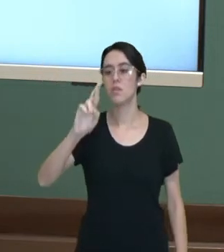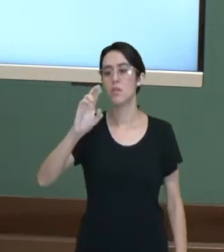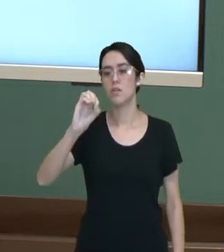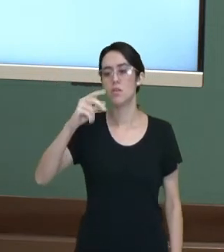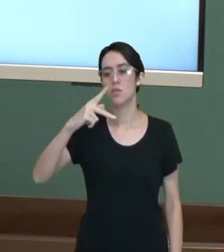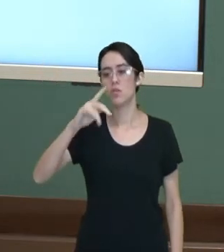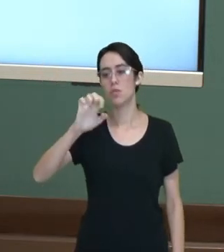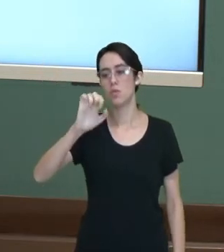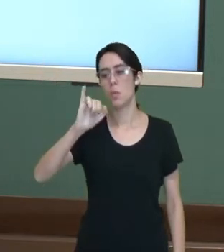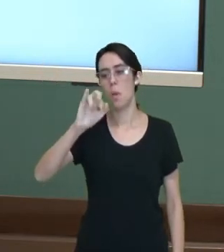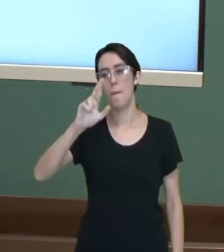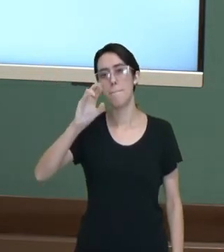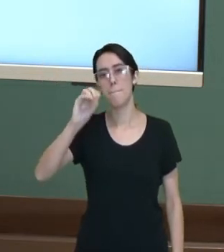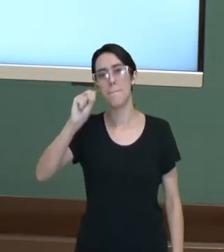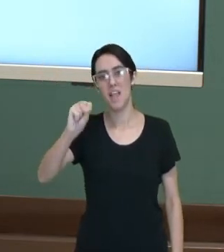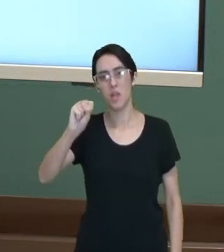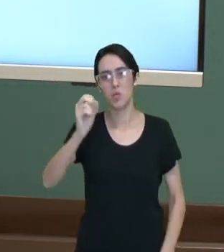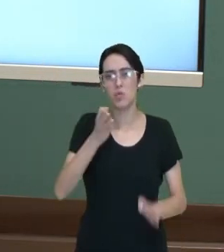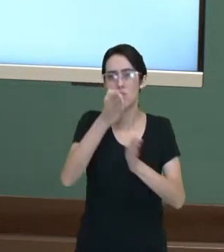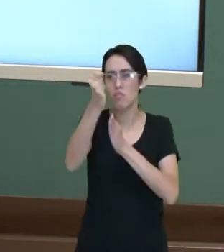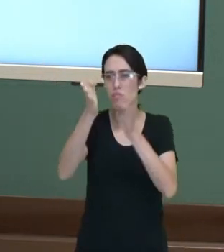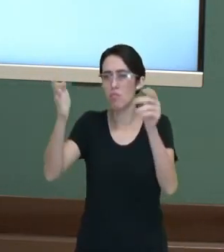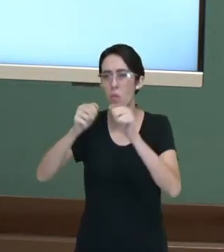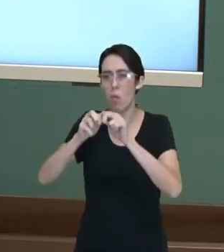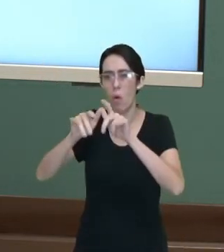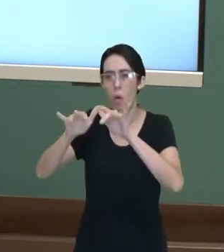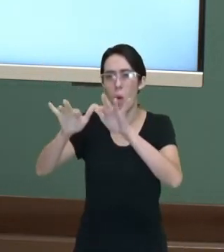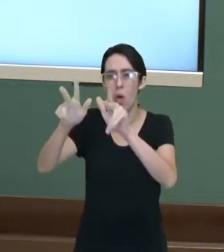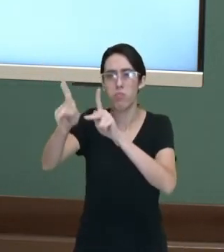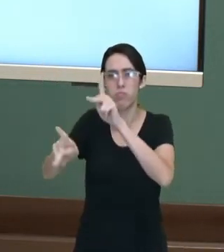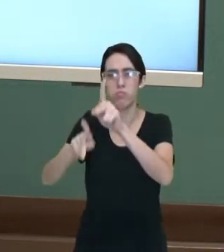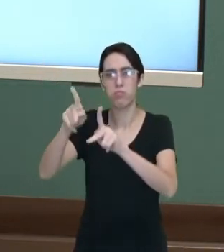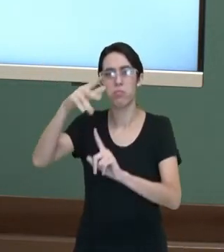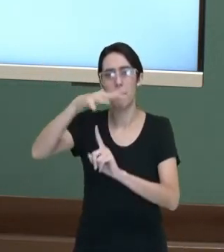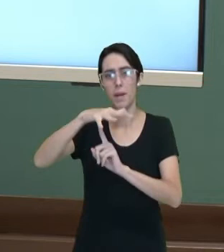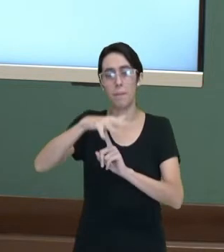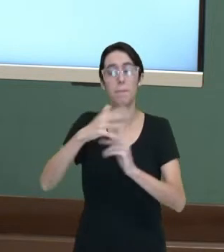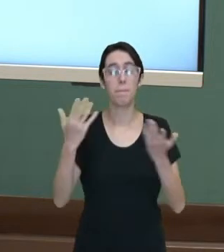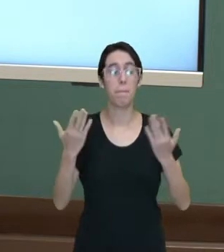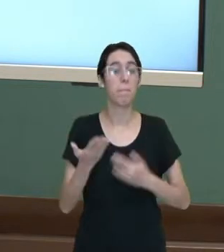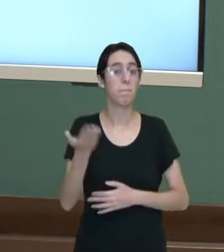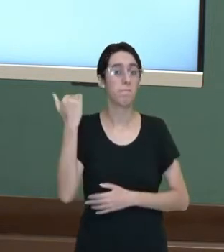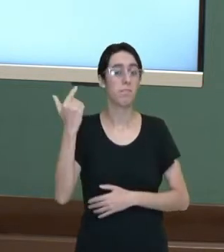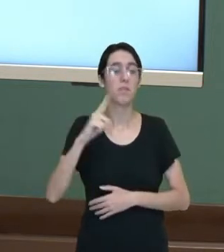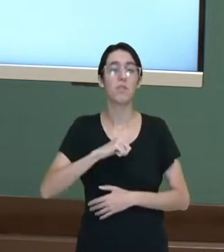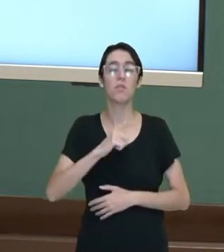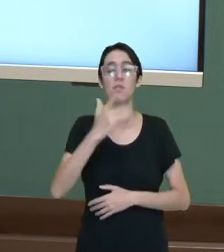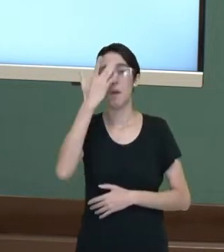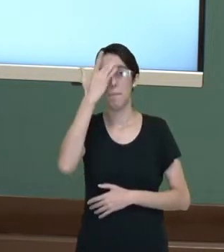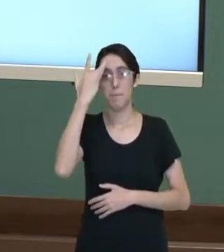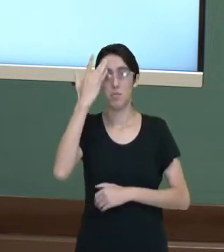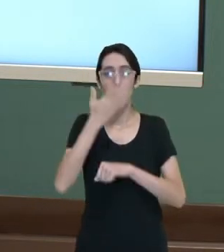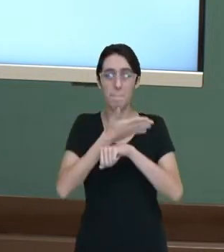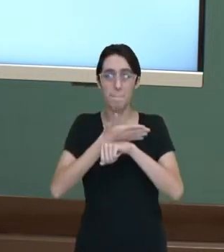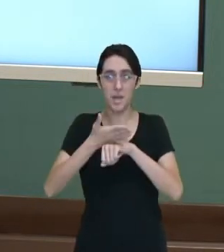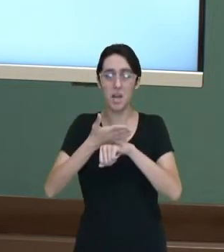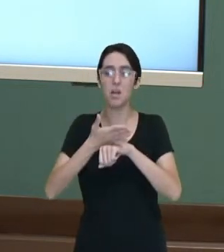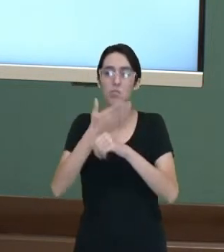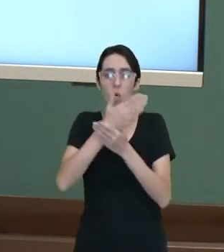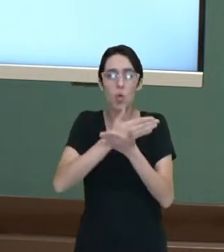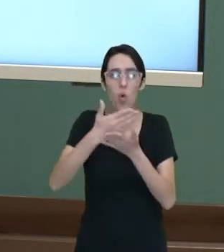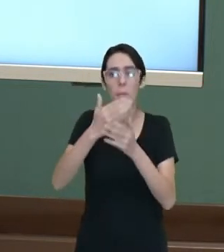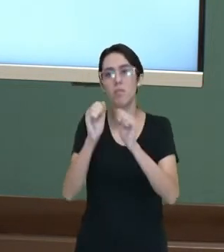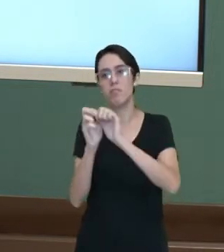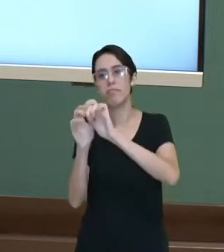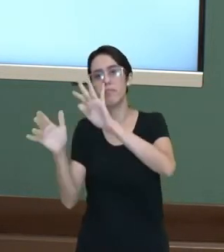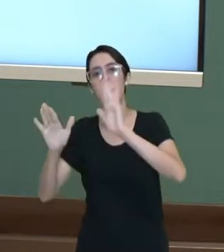vão colonizando o Paraná. A ocupação do território paranaense pelo homem branco, ela começa pelo litoral, né?